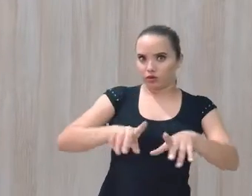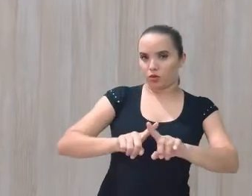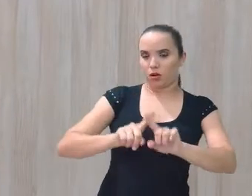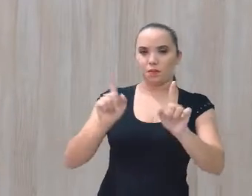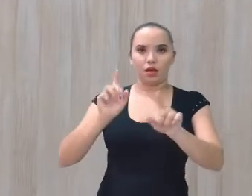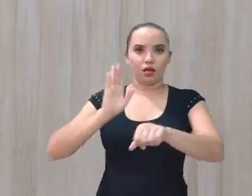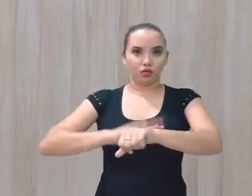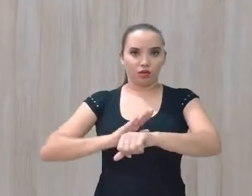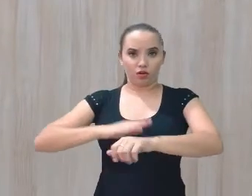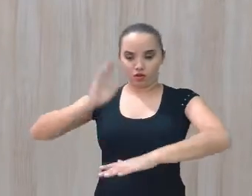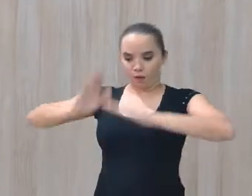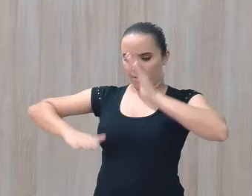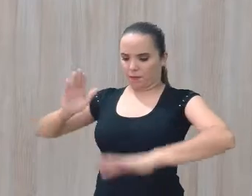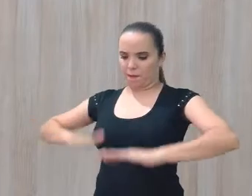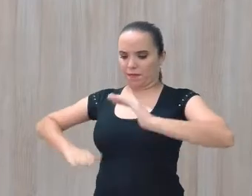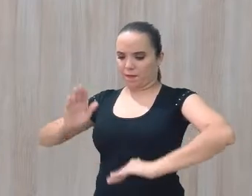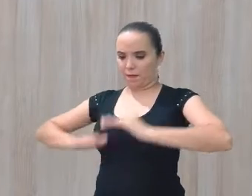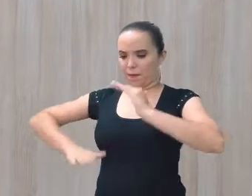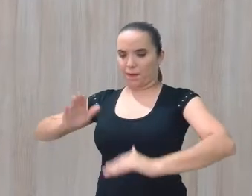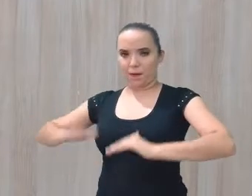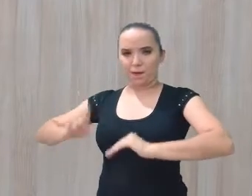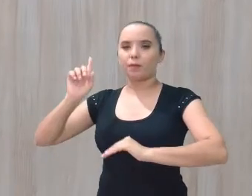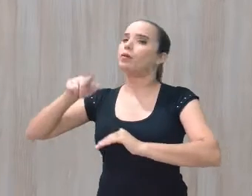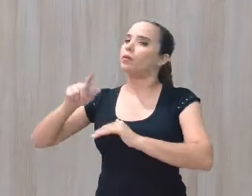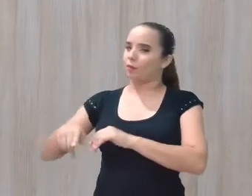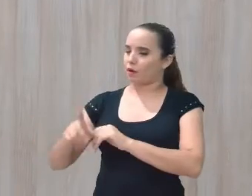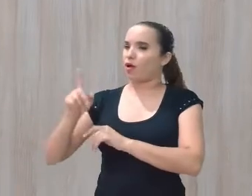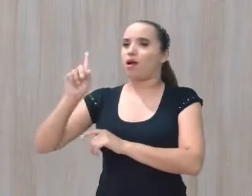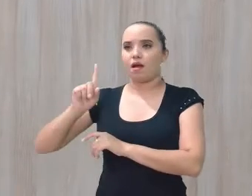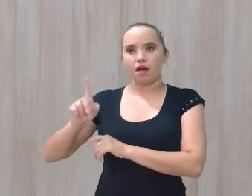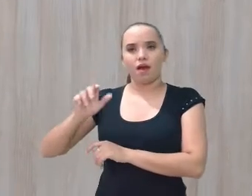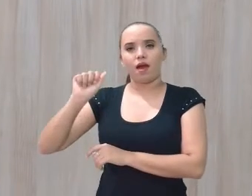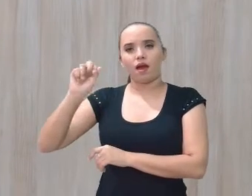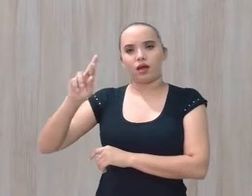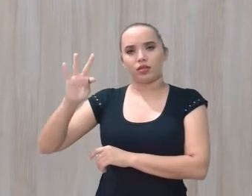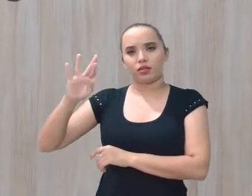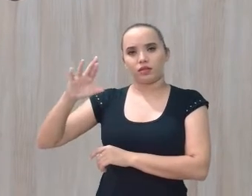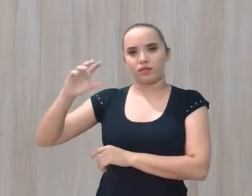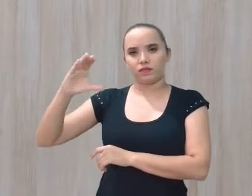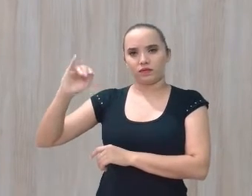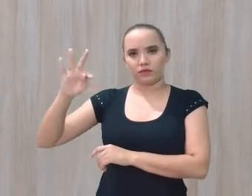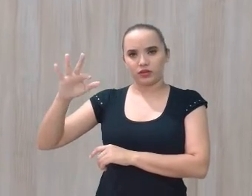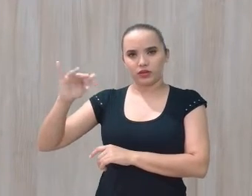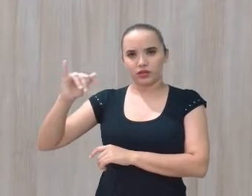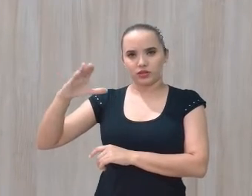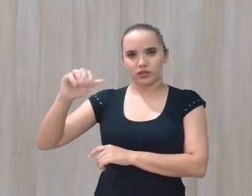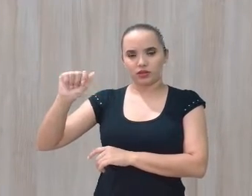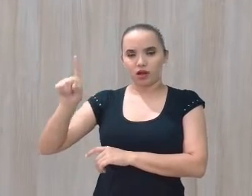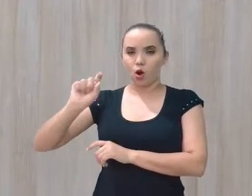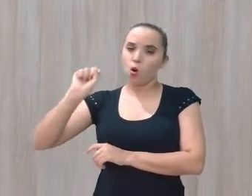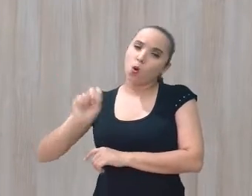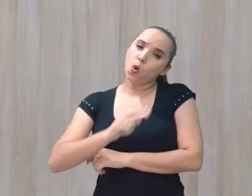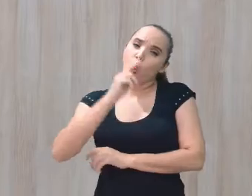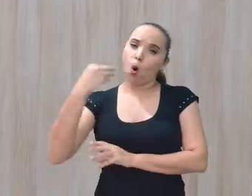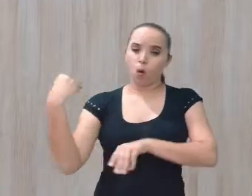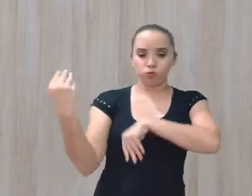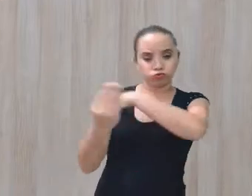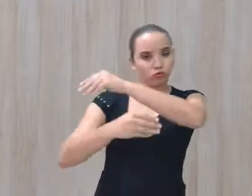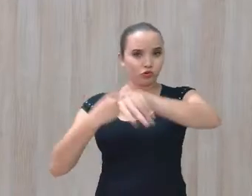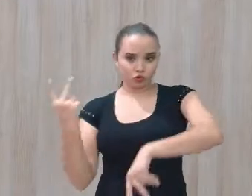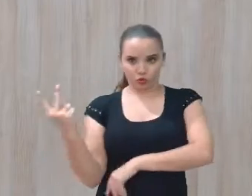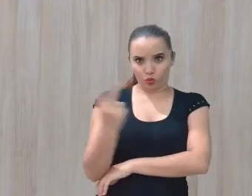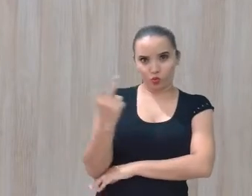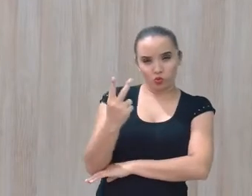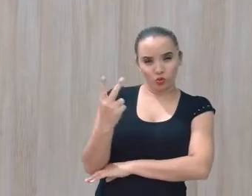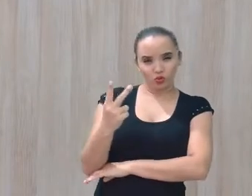fazendo música artificialmente, tá bom? Ou a gente pode fazer a coisa híbrida, que é misturar o canto com os